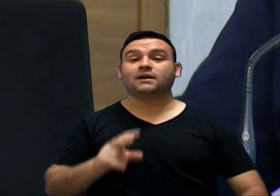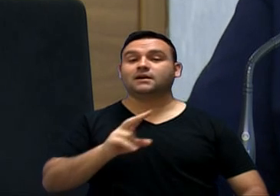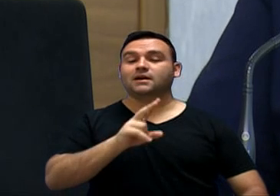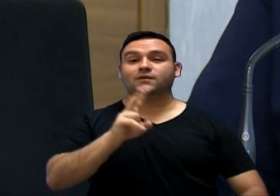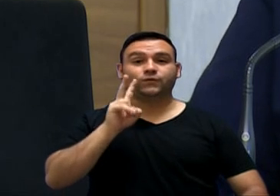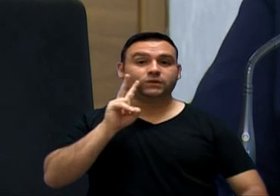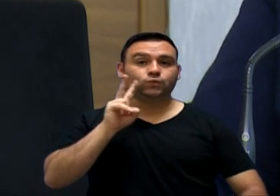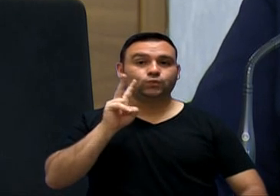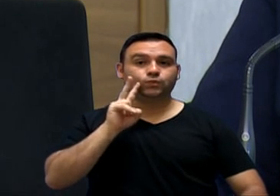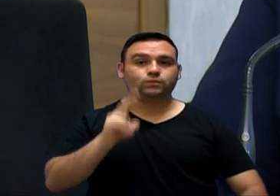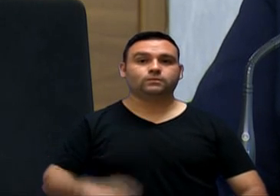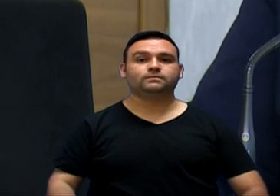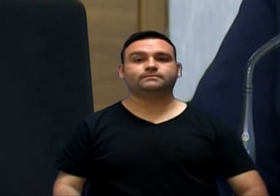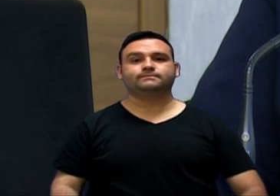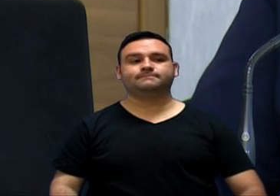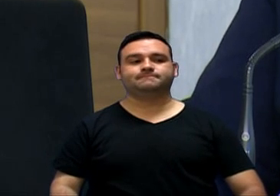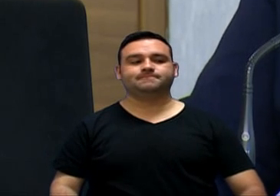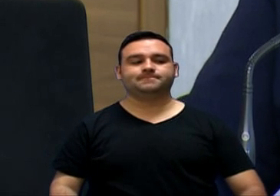Vitão,